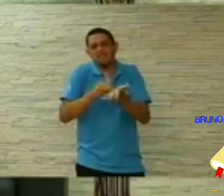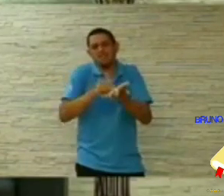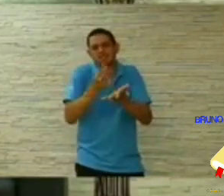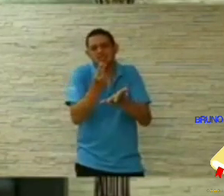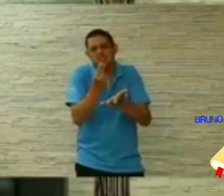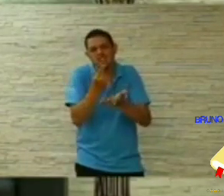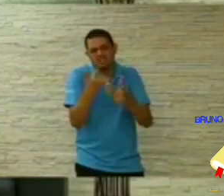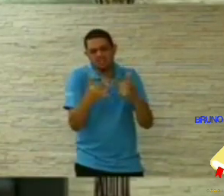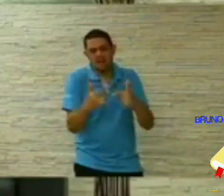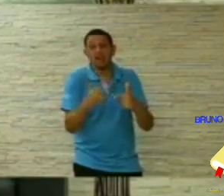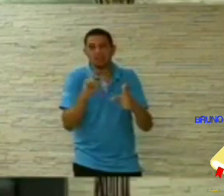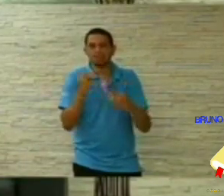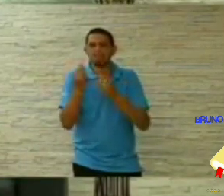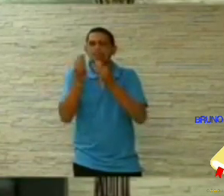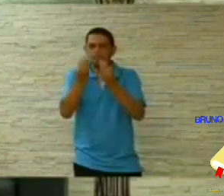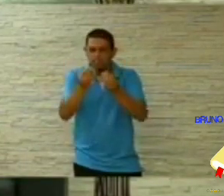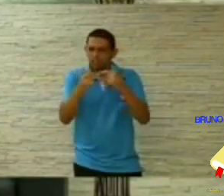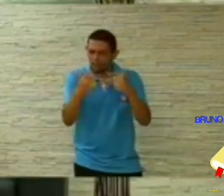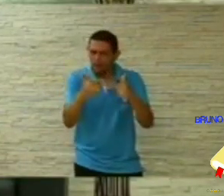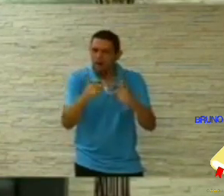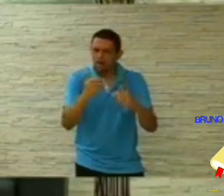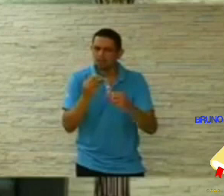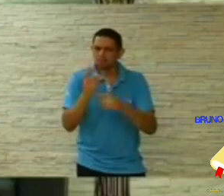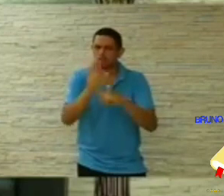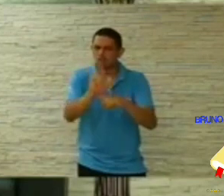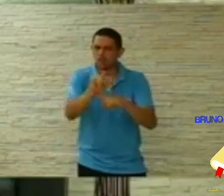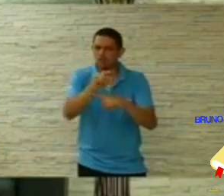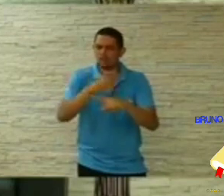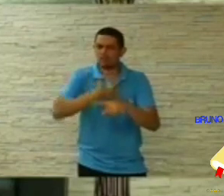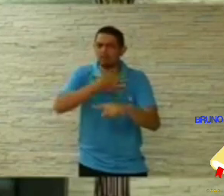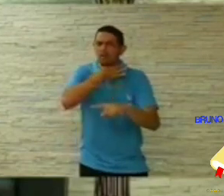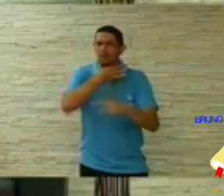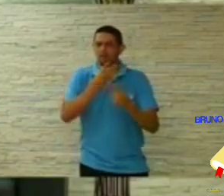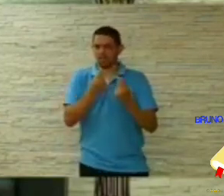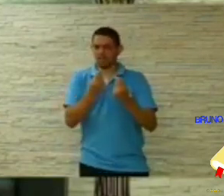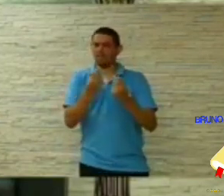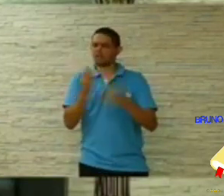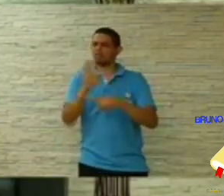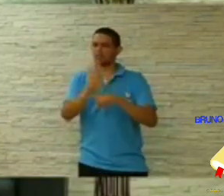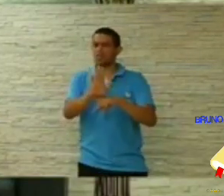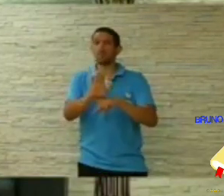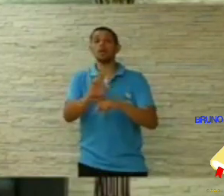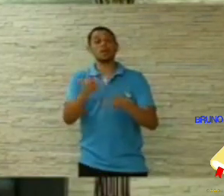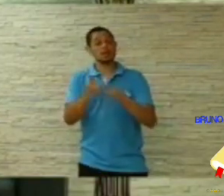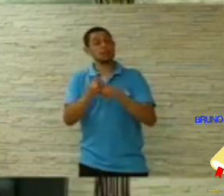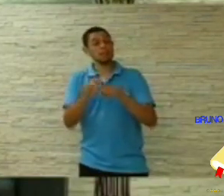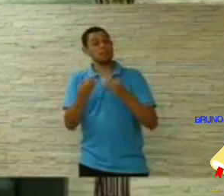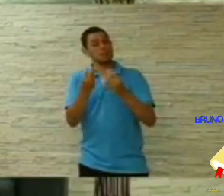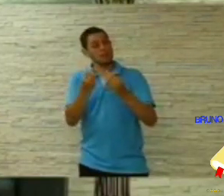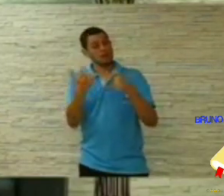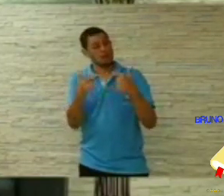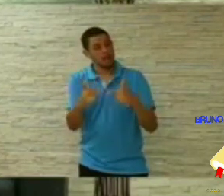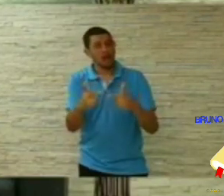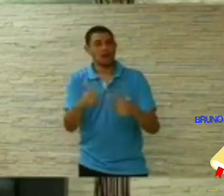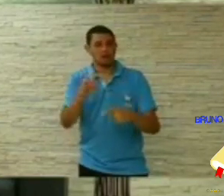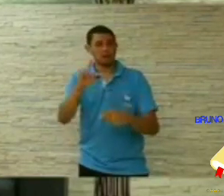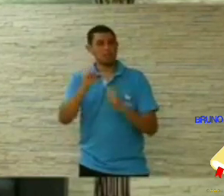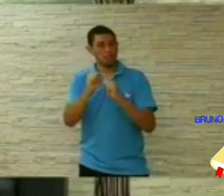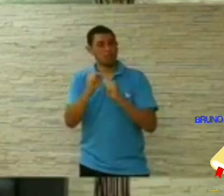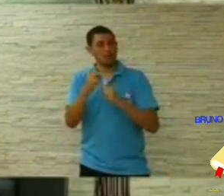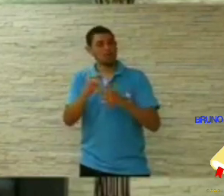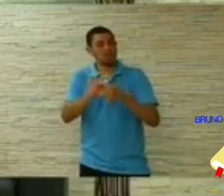emprego. Deus pode ajudar você a se livrar das mazelas do pecado. Deus pode. E eu quero orar com você por